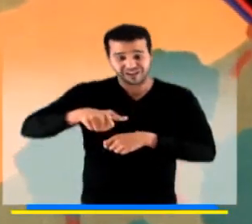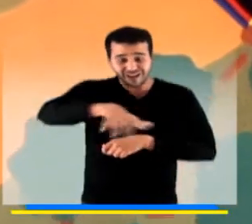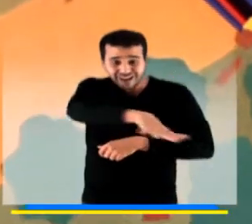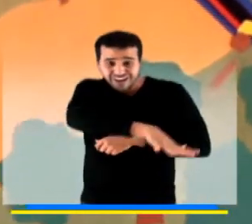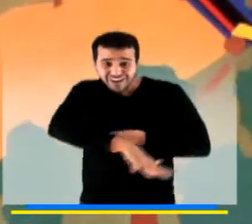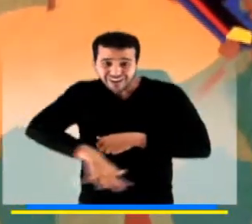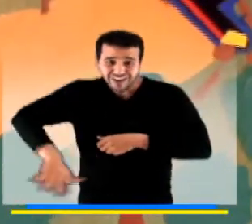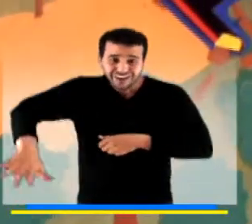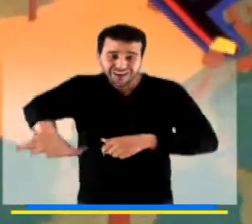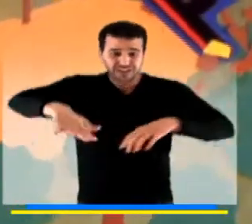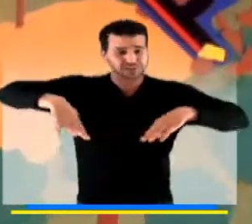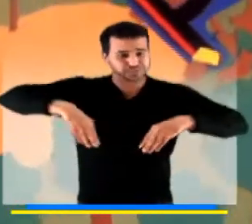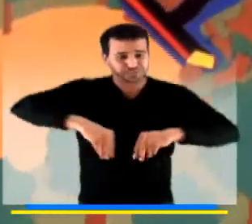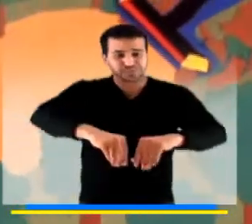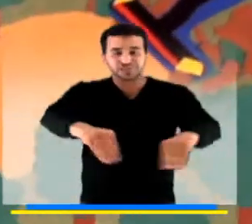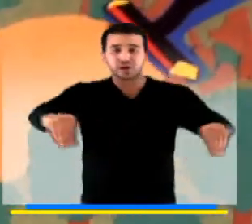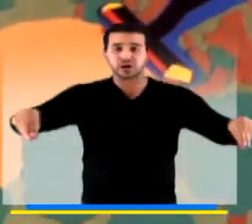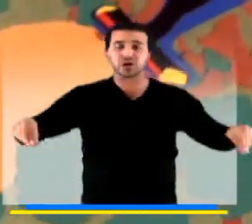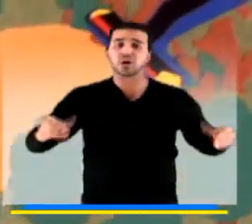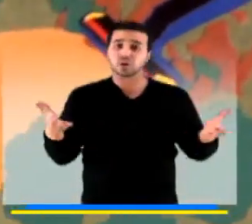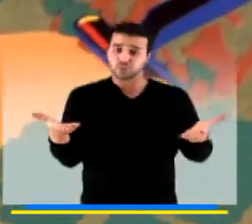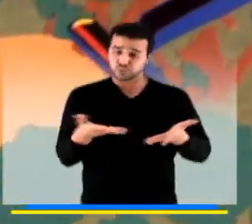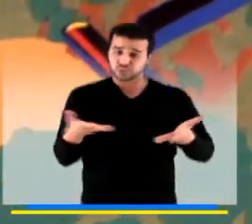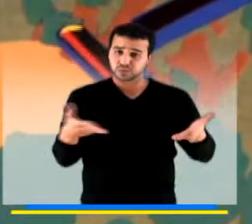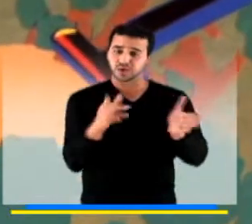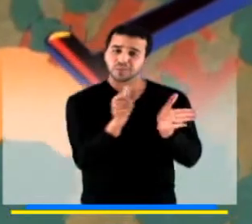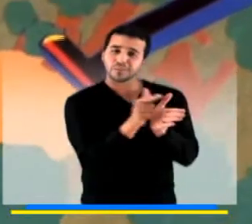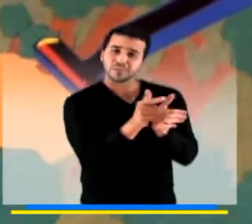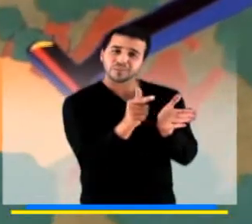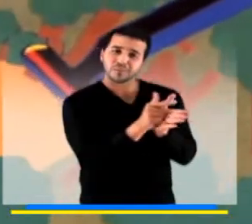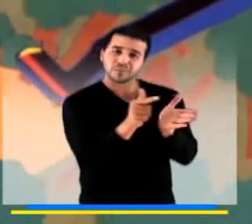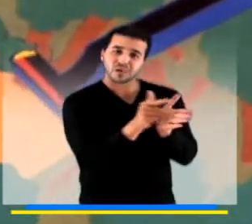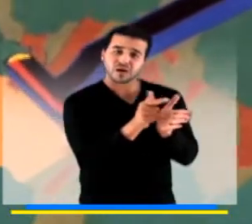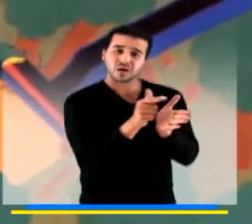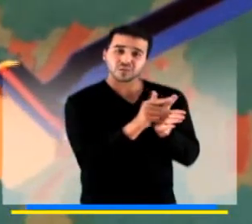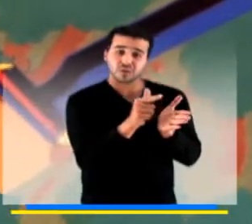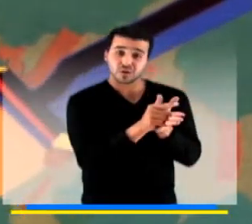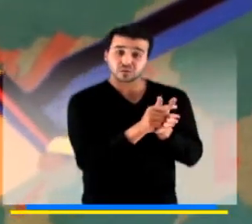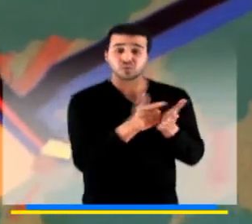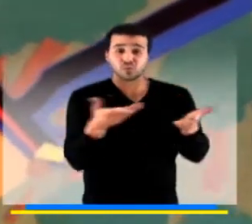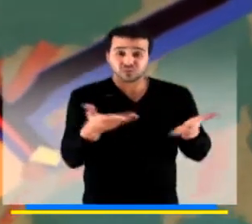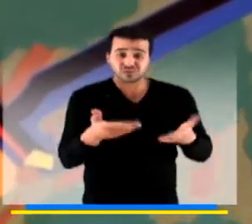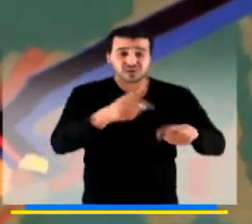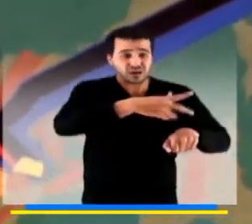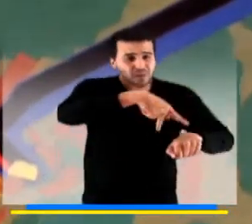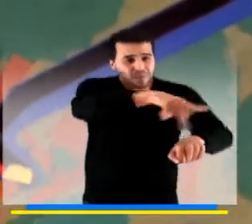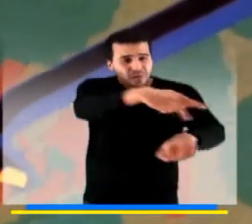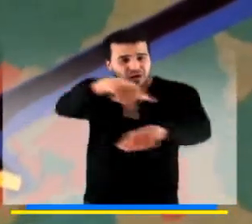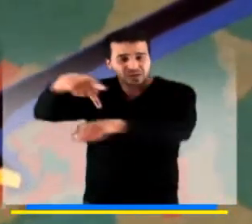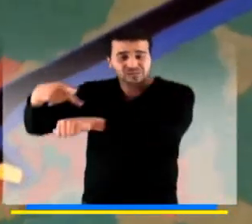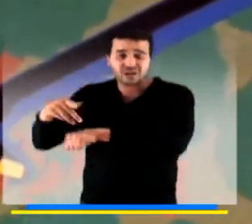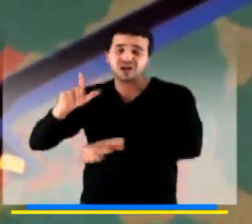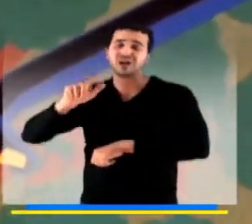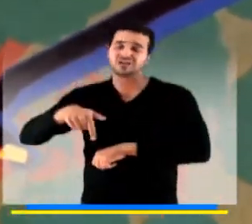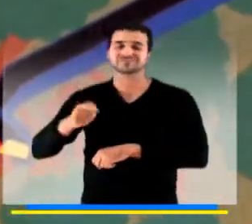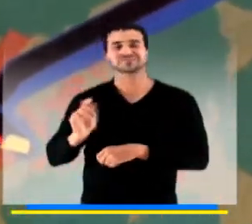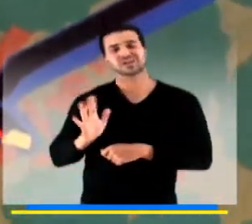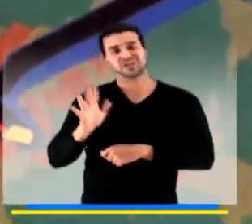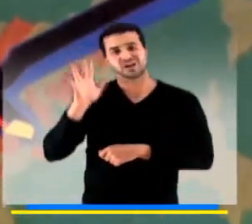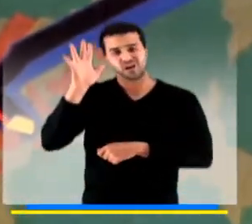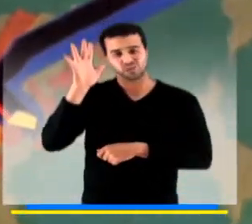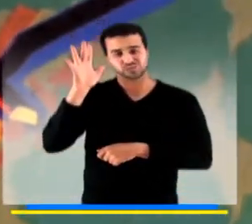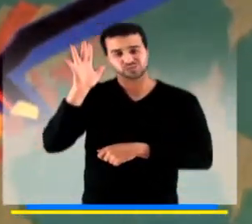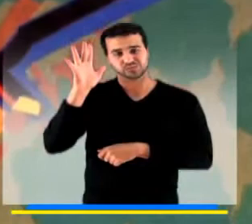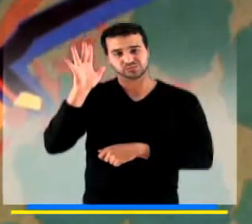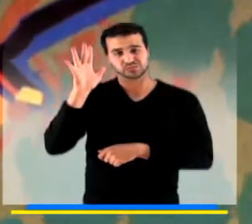extensas áreas de terra. Por isso, hoje, o papel pode ser considerado em muitos países um material